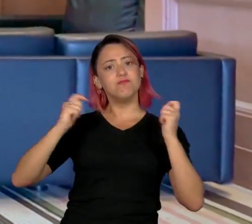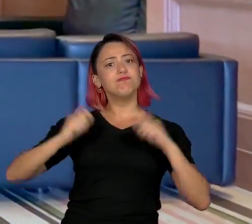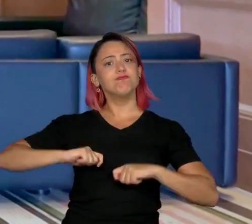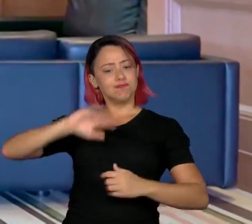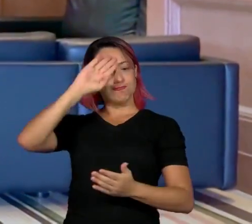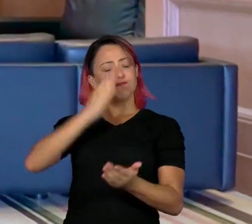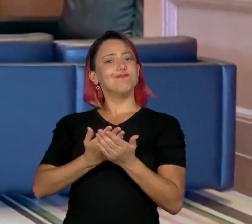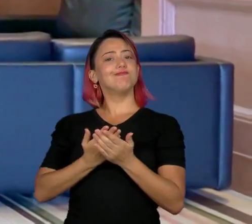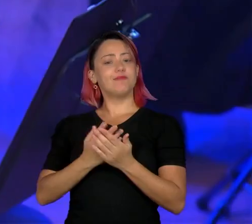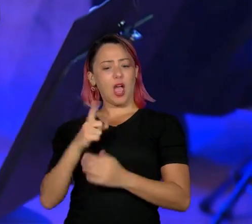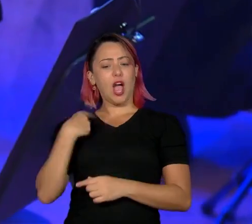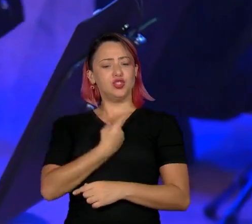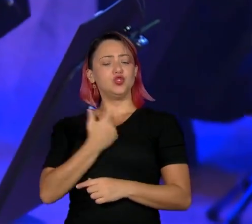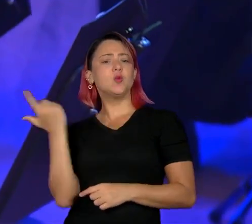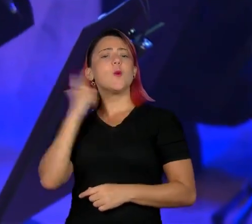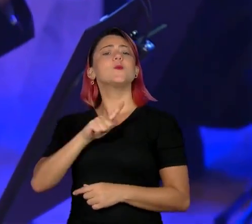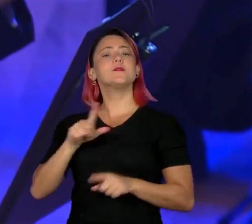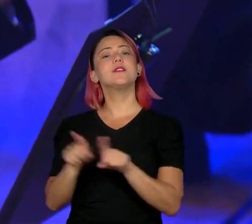que nós conseguimos também.